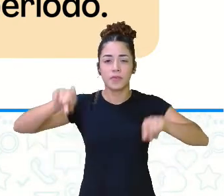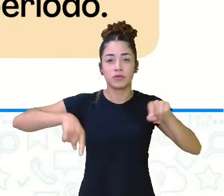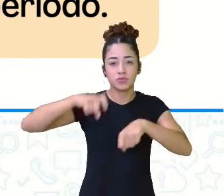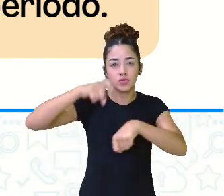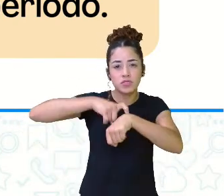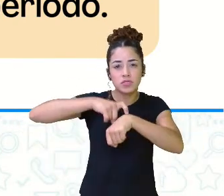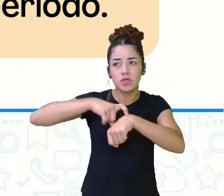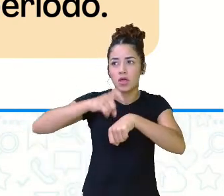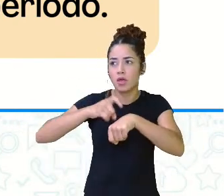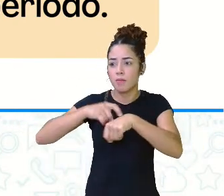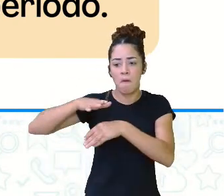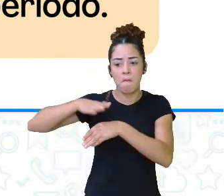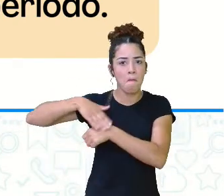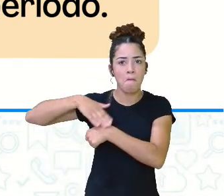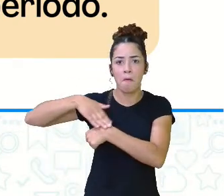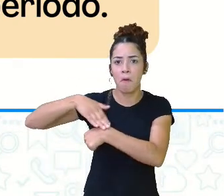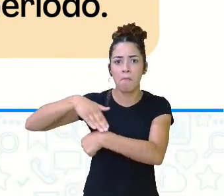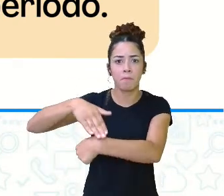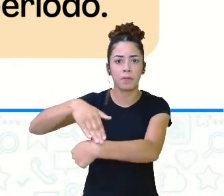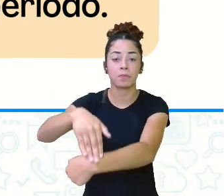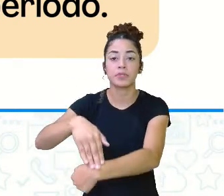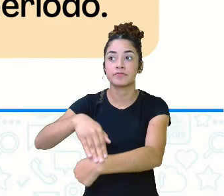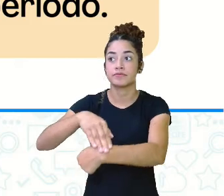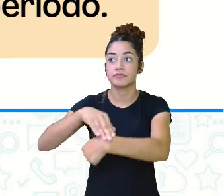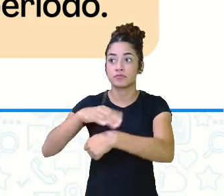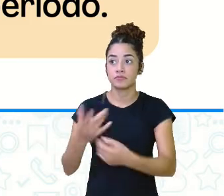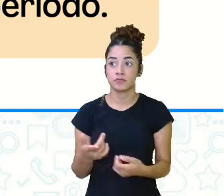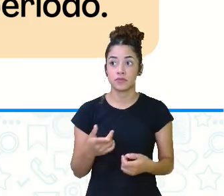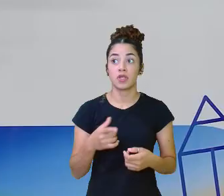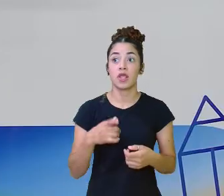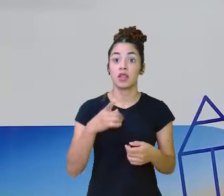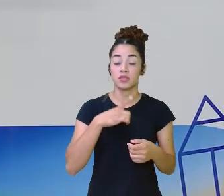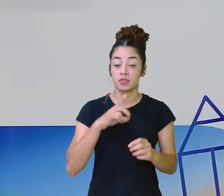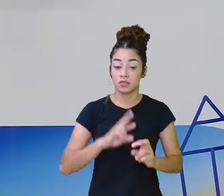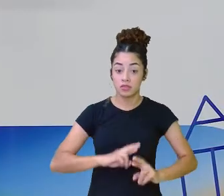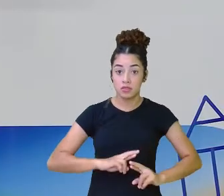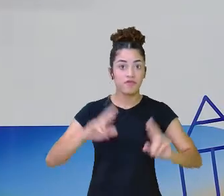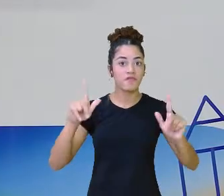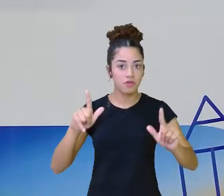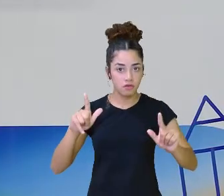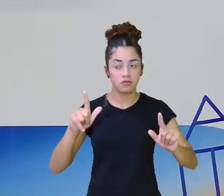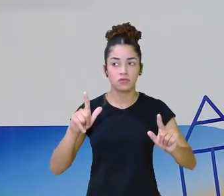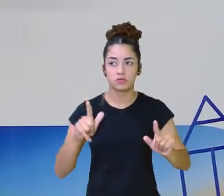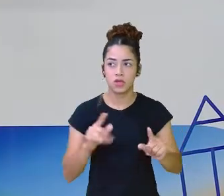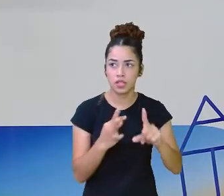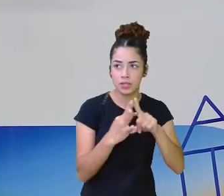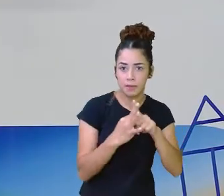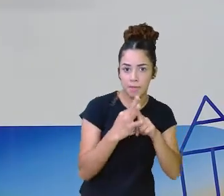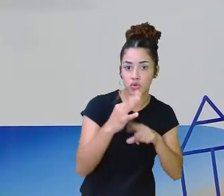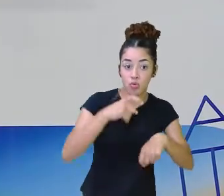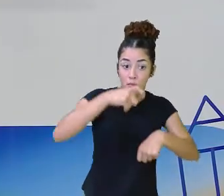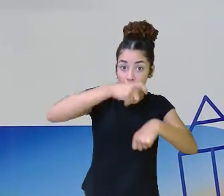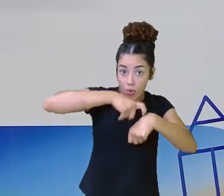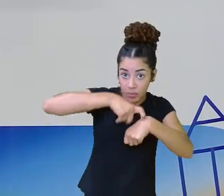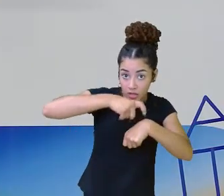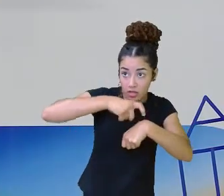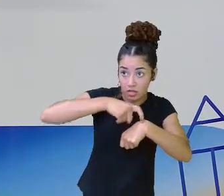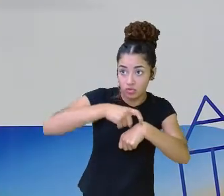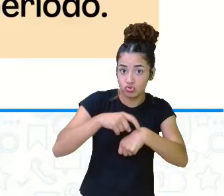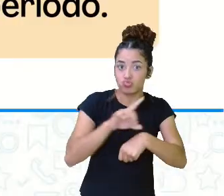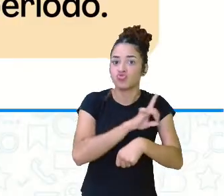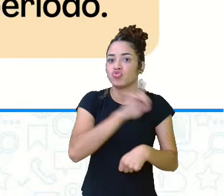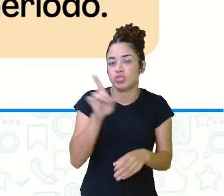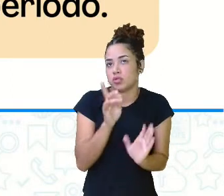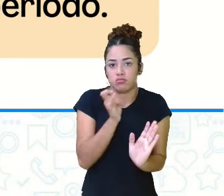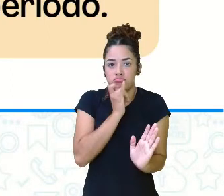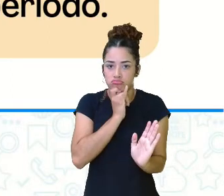tempo a longo prazo. Uma coisa é diferente da outra. Temperatura é naquele momento, naquele dia,